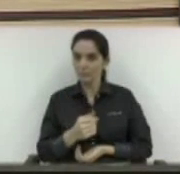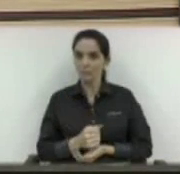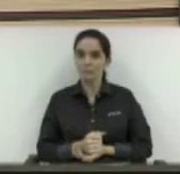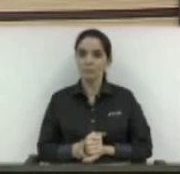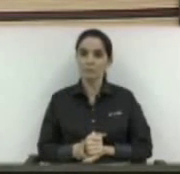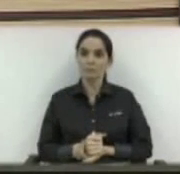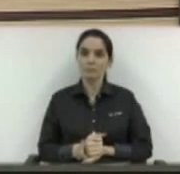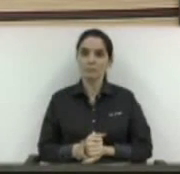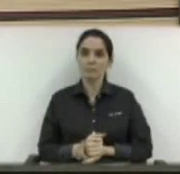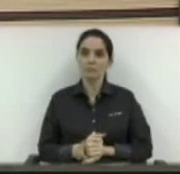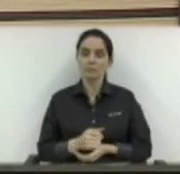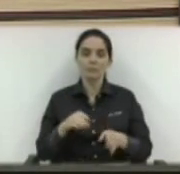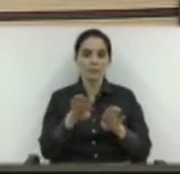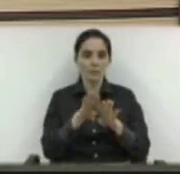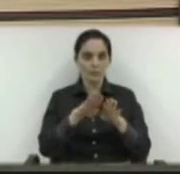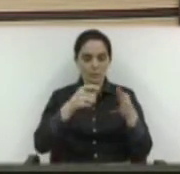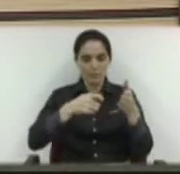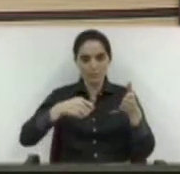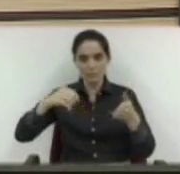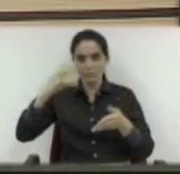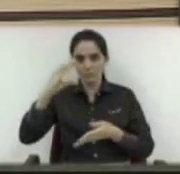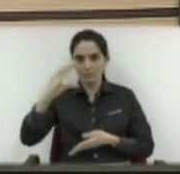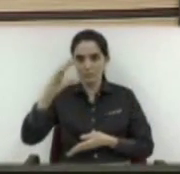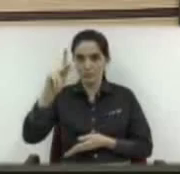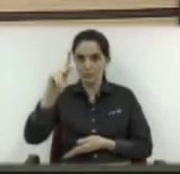na elaboração da CPI.